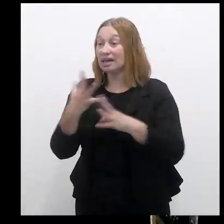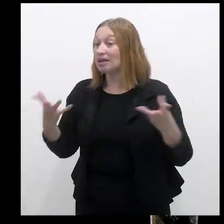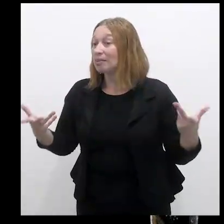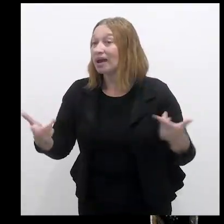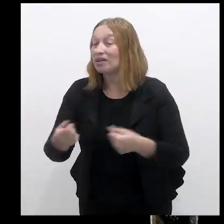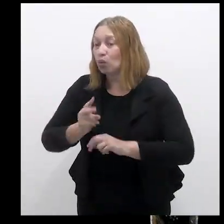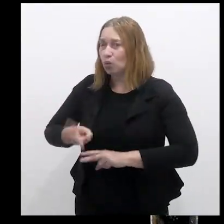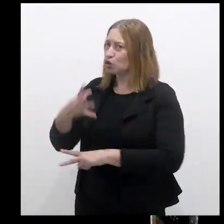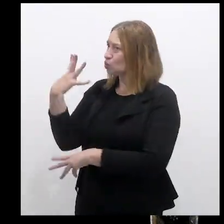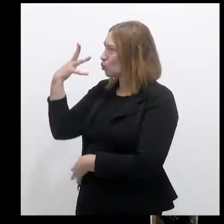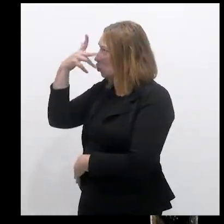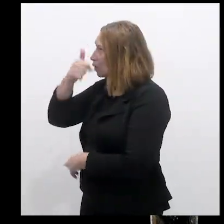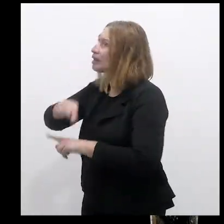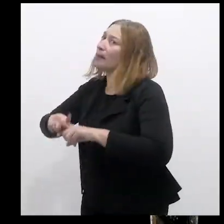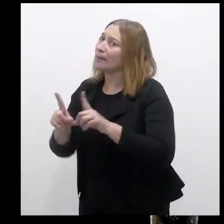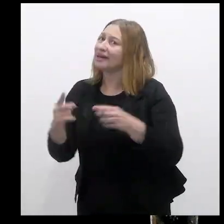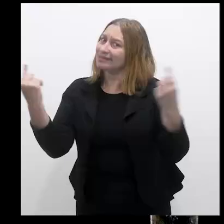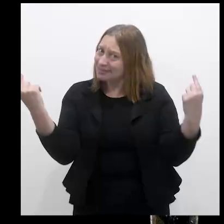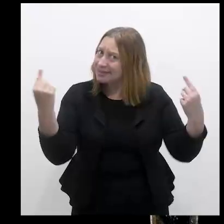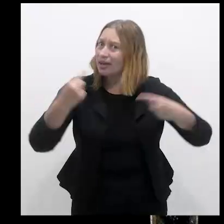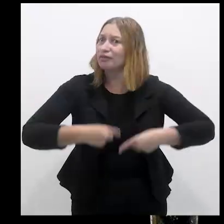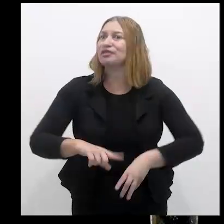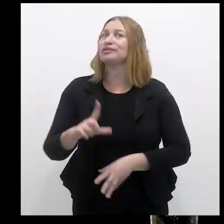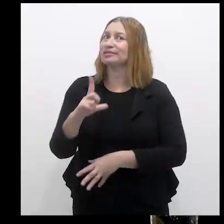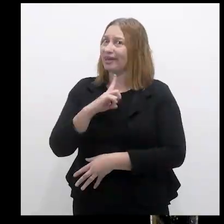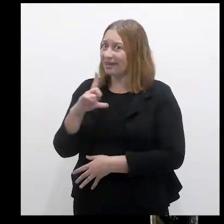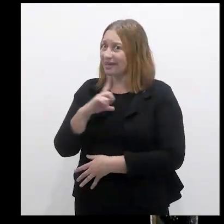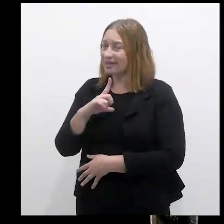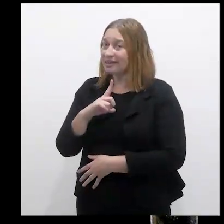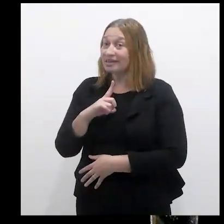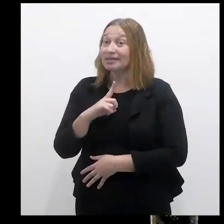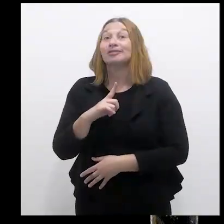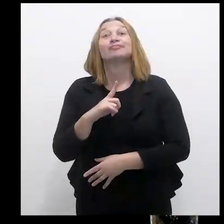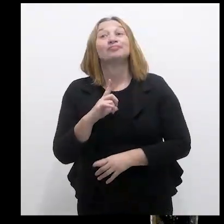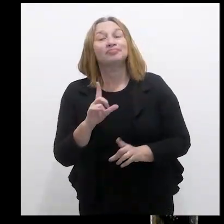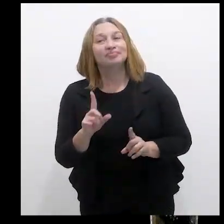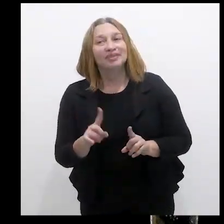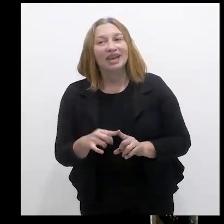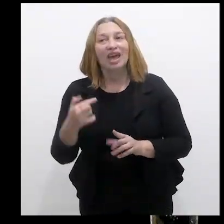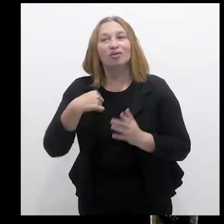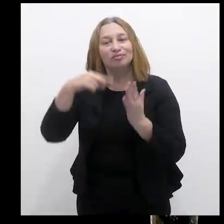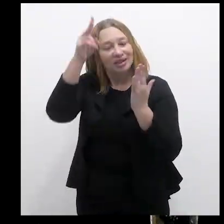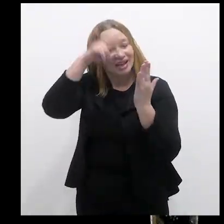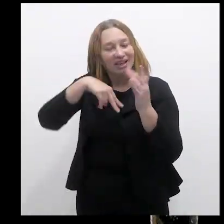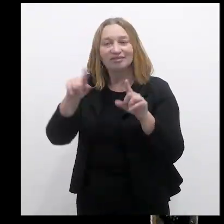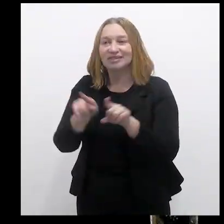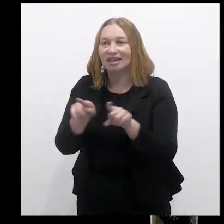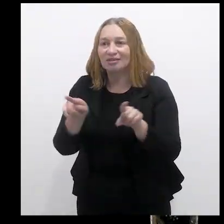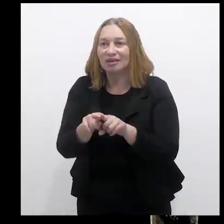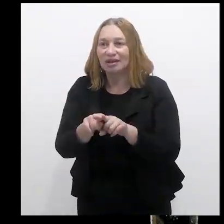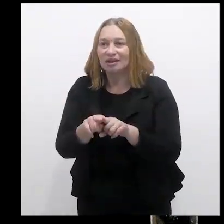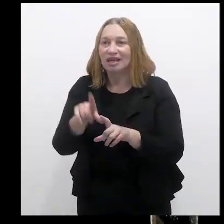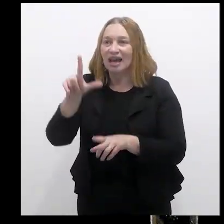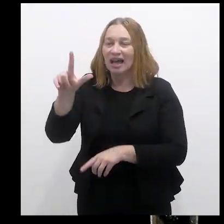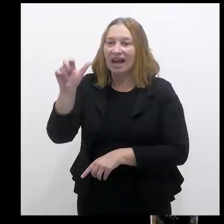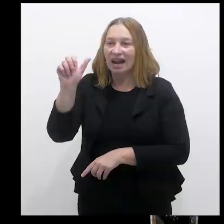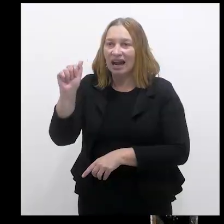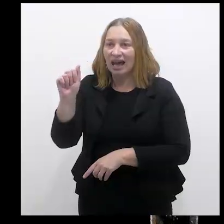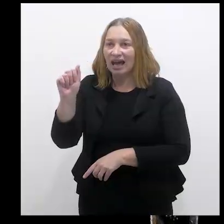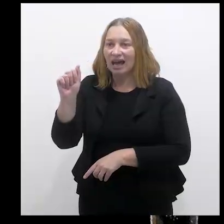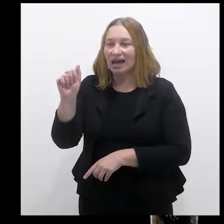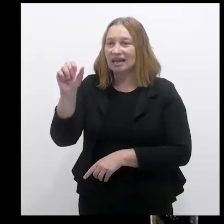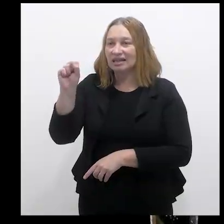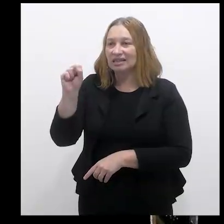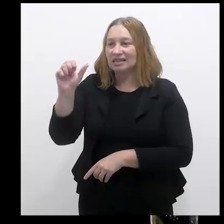maravilhosa, porque a nossa cidade continua linda, mas tem muitos desafios aí. E estou lendo também no